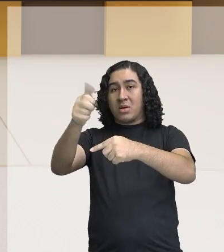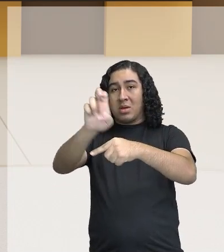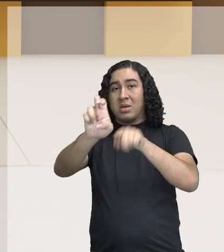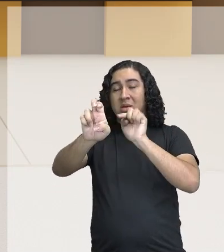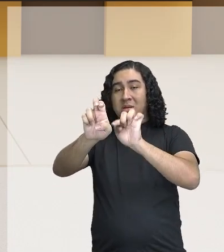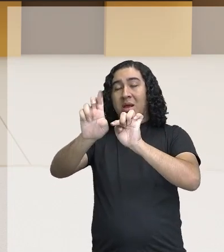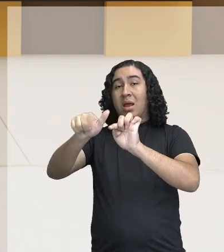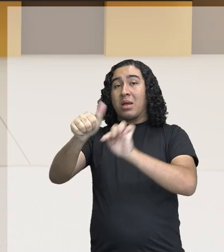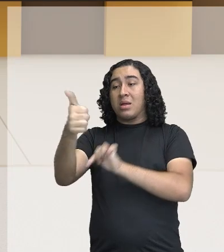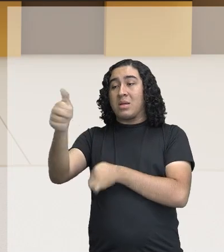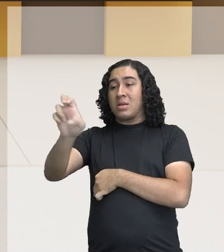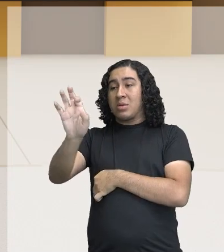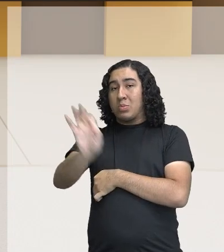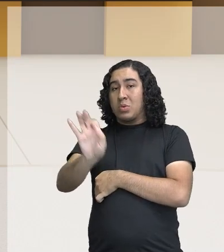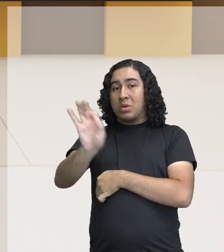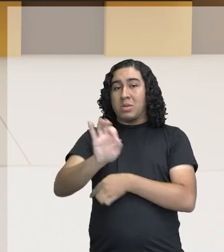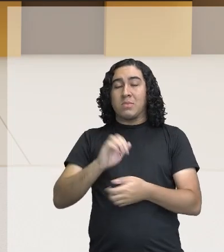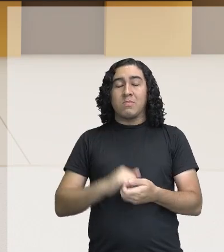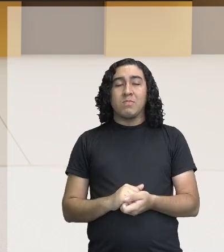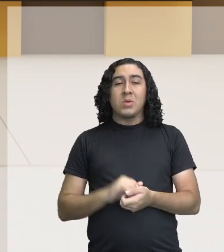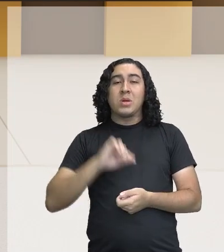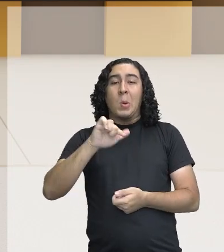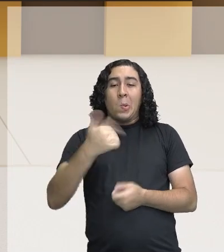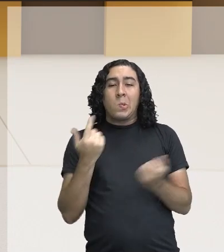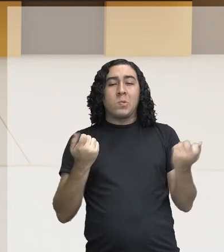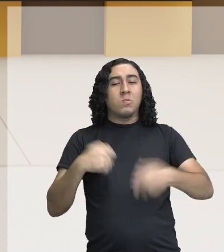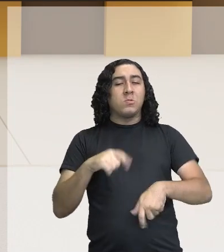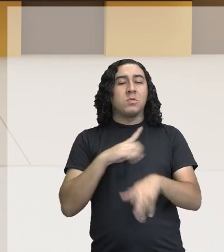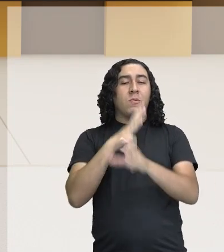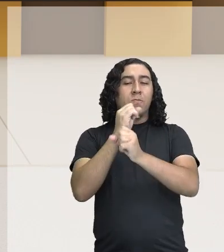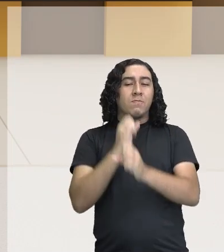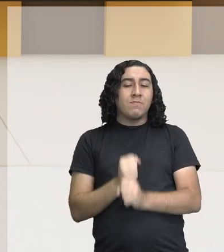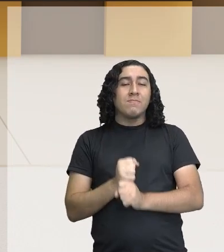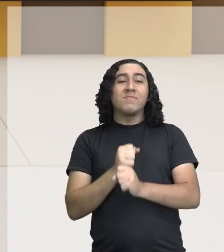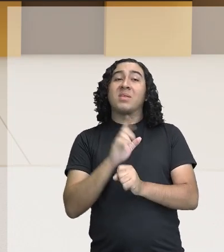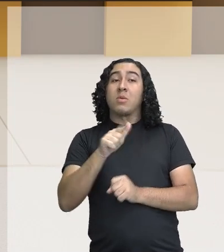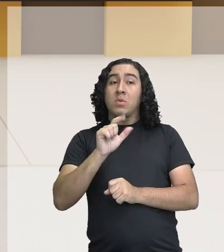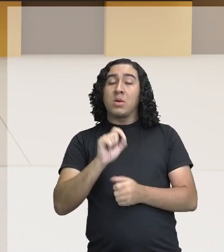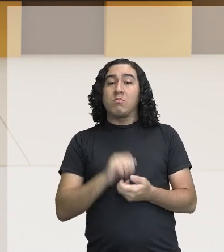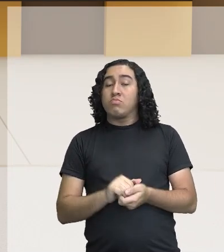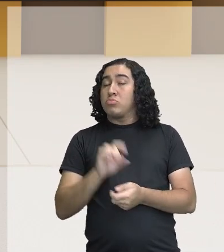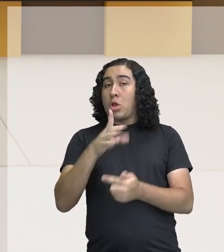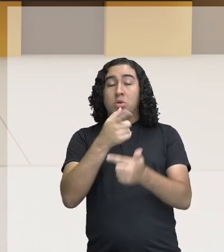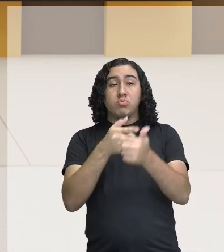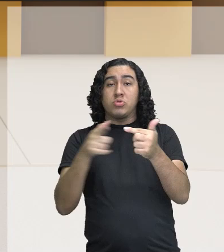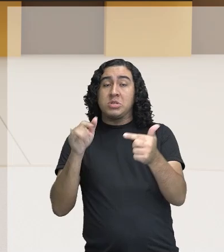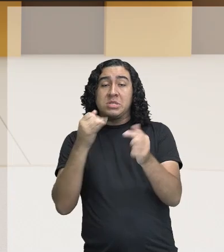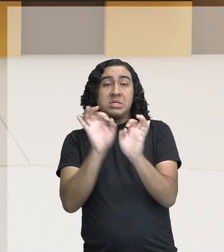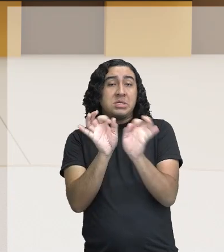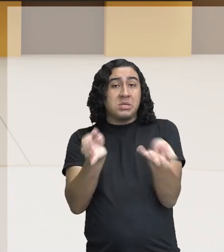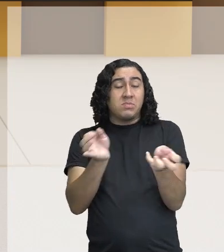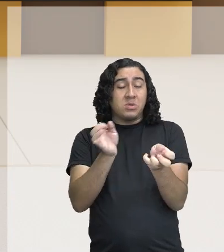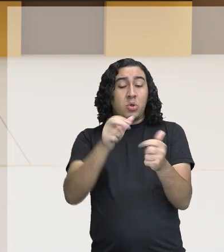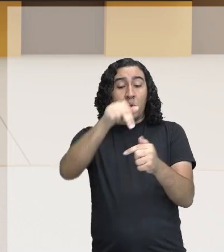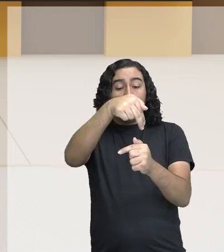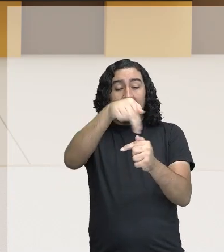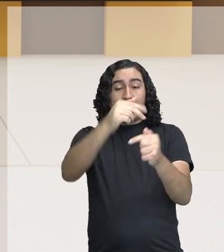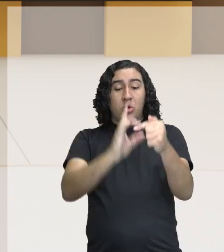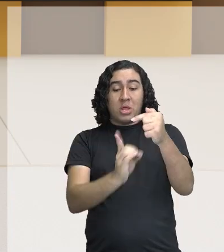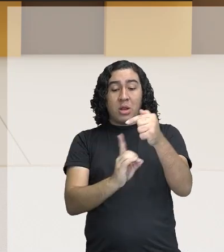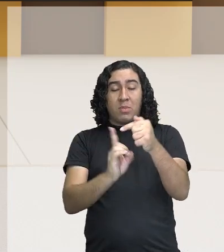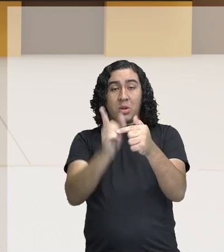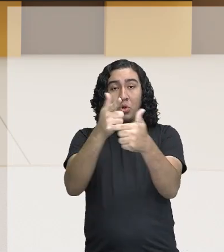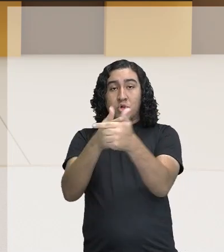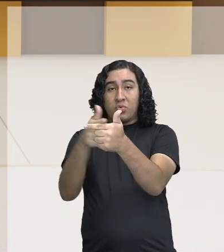0,15 é 15%. Uma outra forma também de você tirar a porcentagem é você simplesmente dividir o numerador pelo denominador. Isso